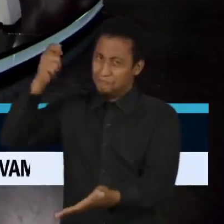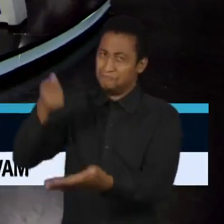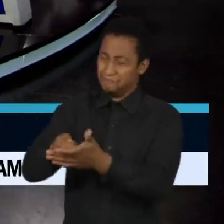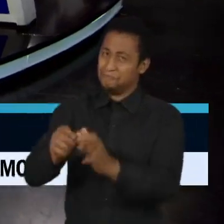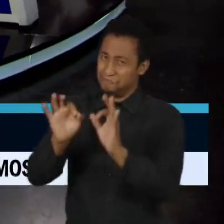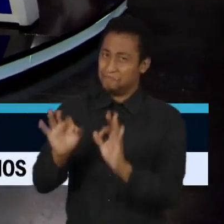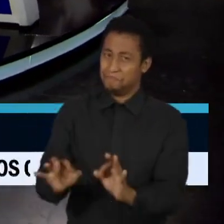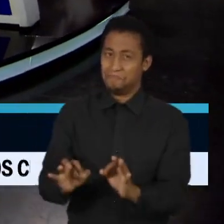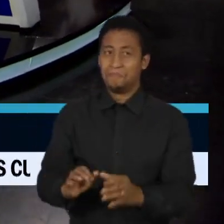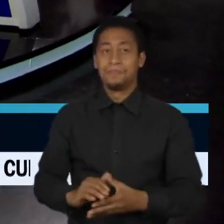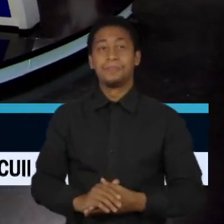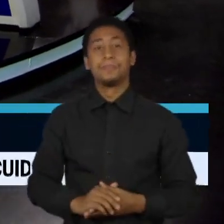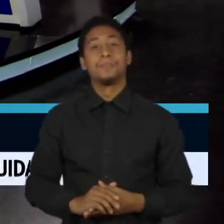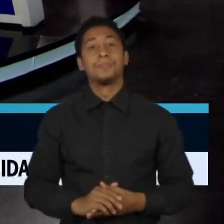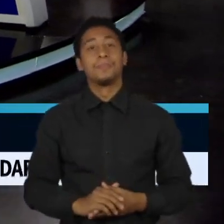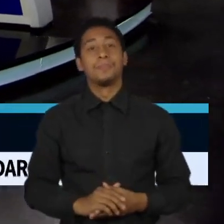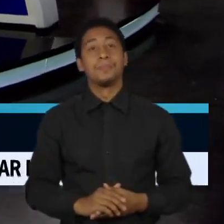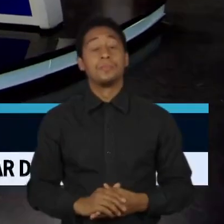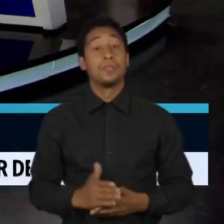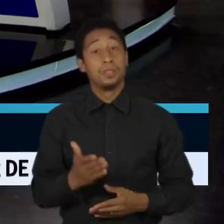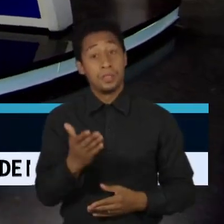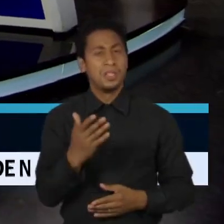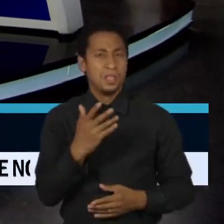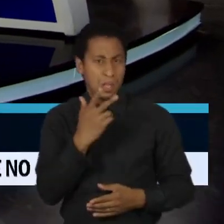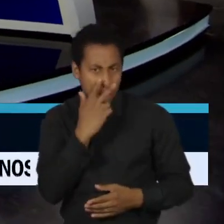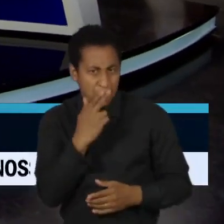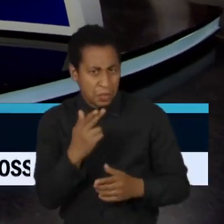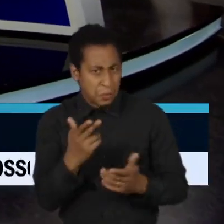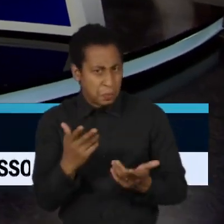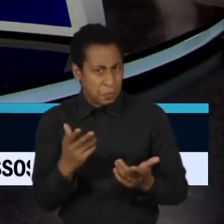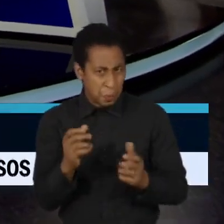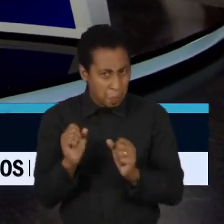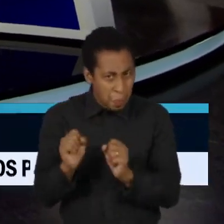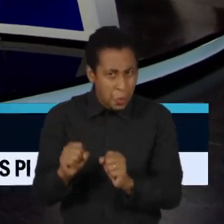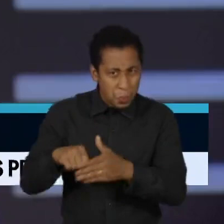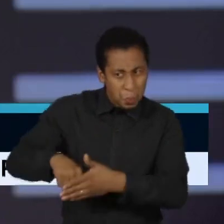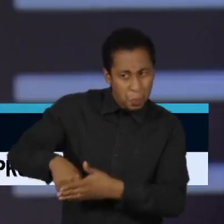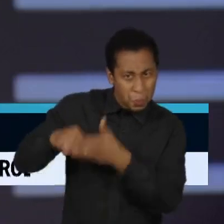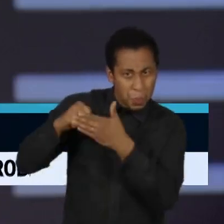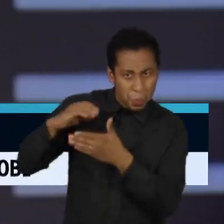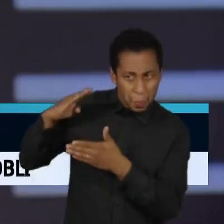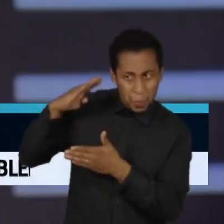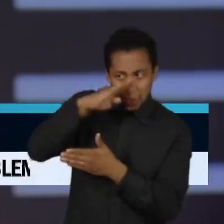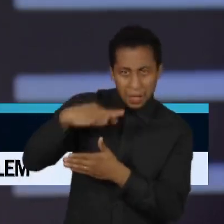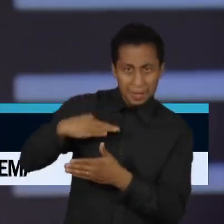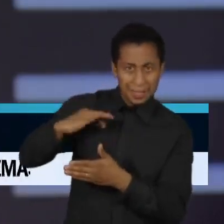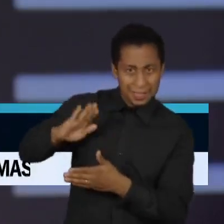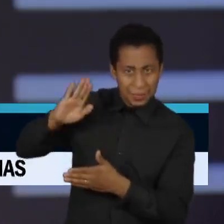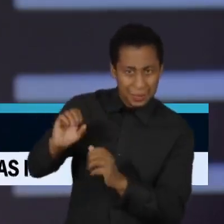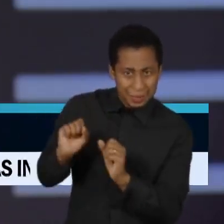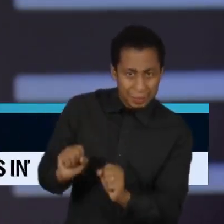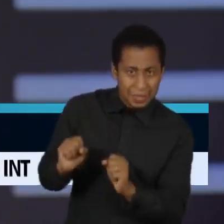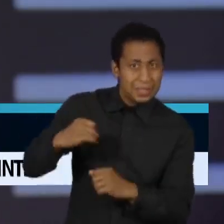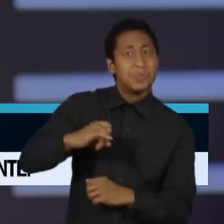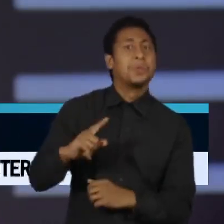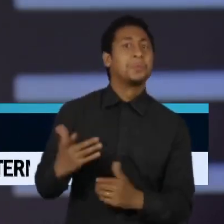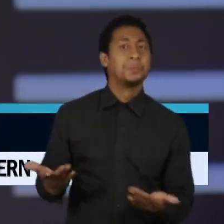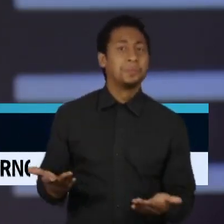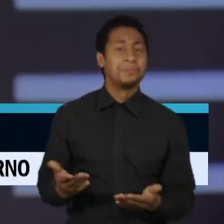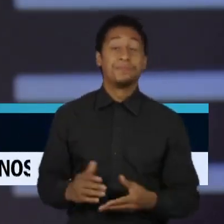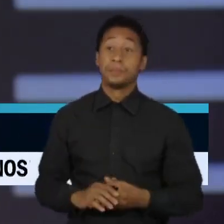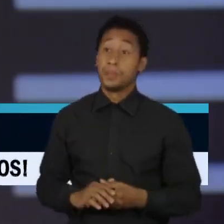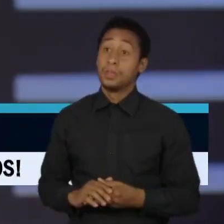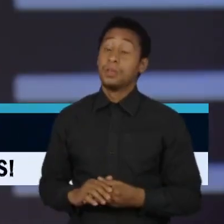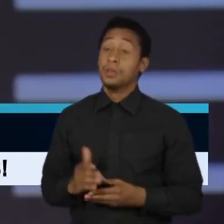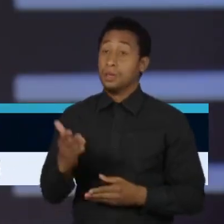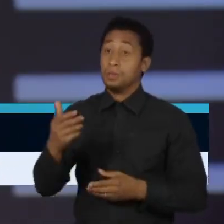Luísa, há indícios suficientes para tornar Bolsonaro inelegível? Como a matéria bem ressaltou, a